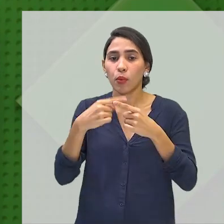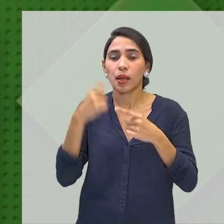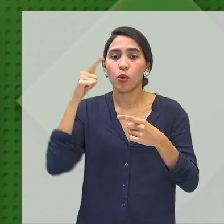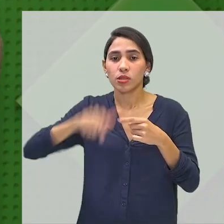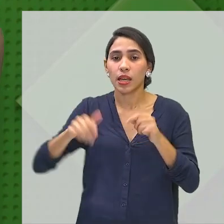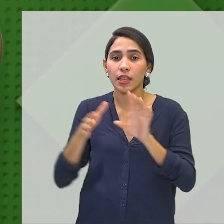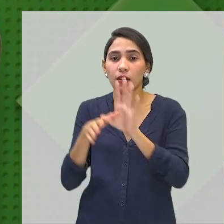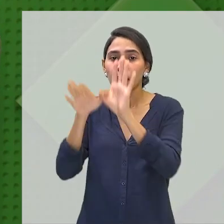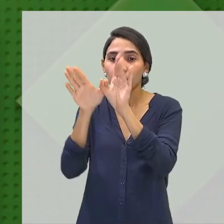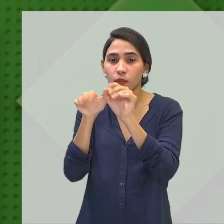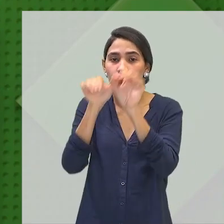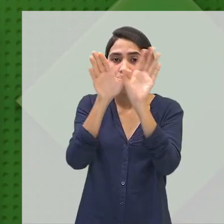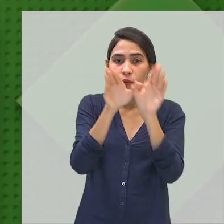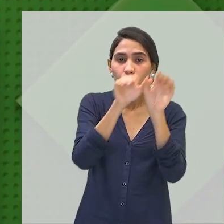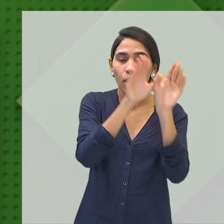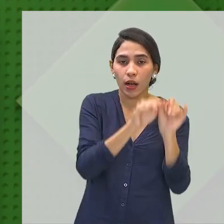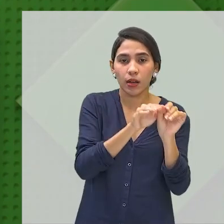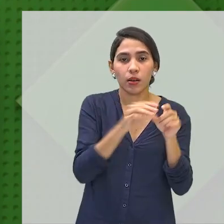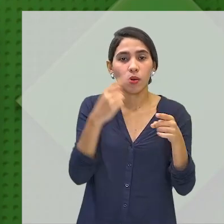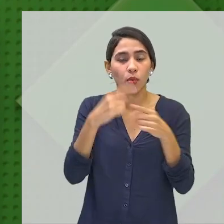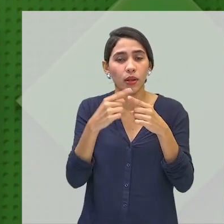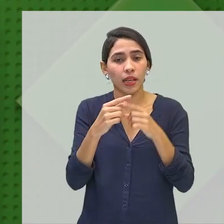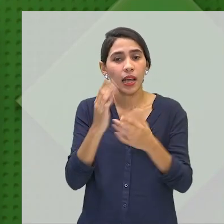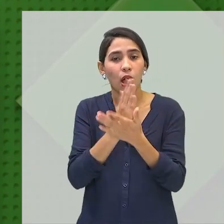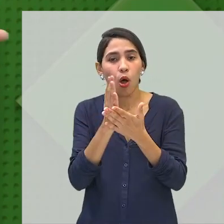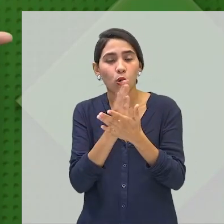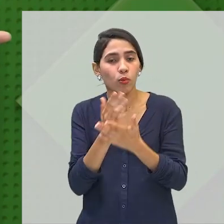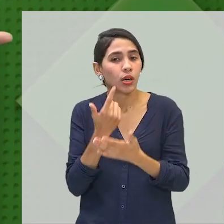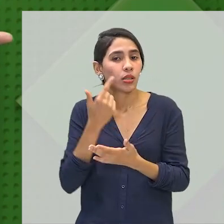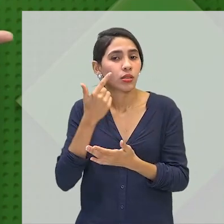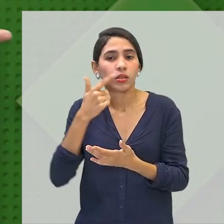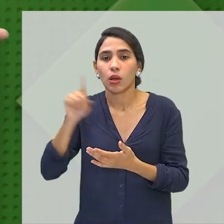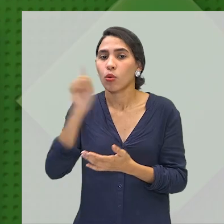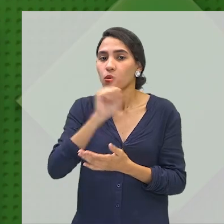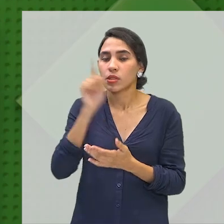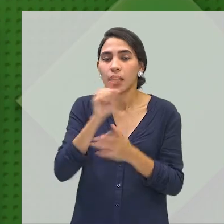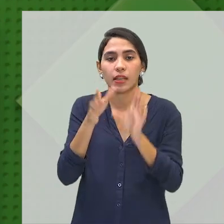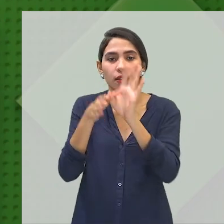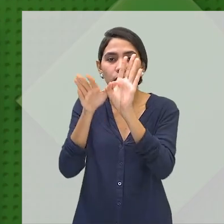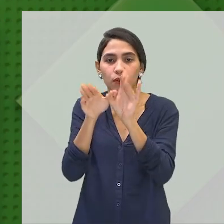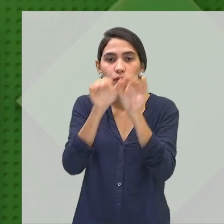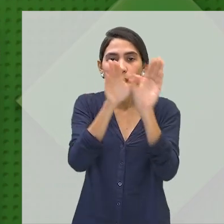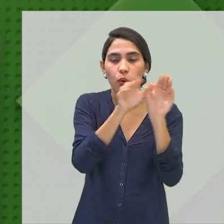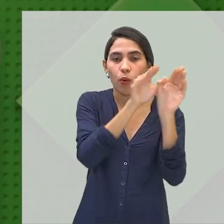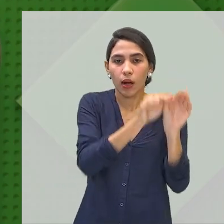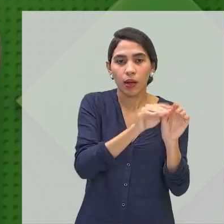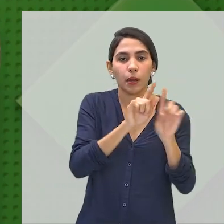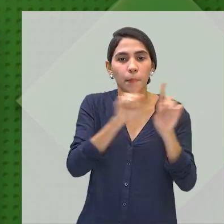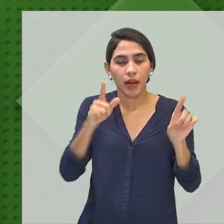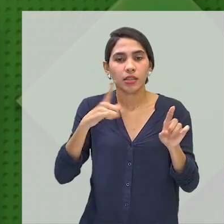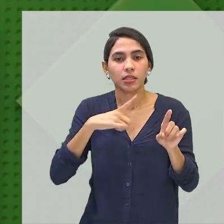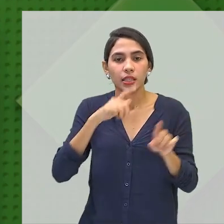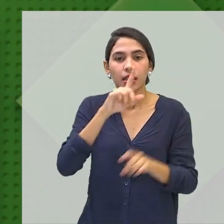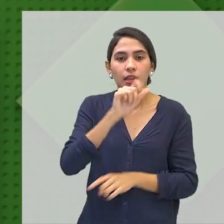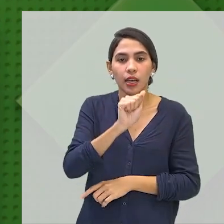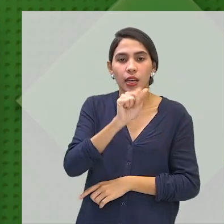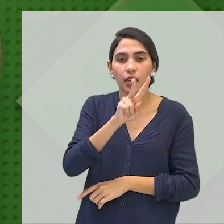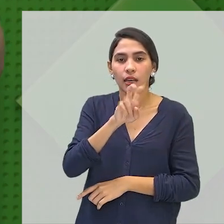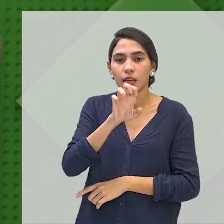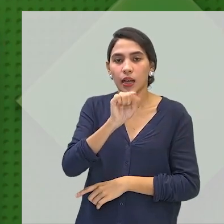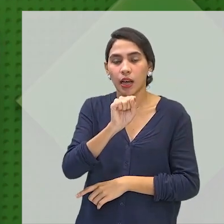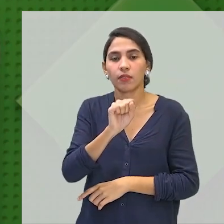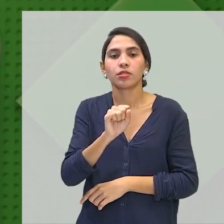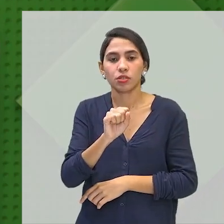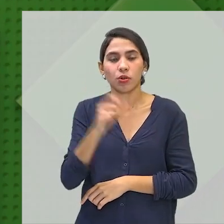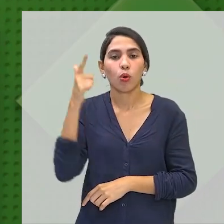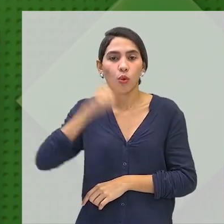Conseguiram entender? Porque nem toda a ave vai conseguir voar, como o avestruz, por exemplo. Mas a gente vai ter aves que voam, né, como